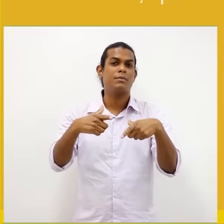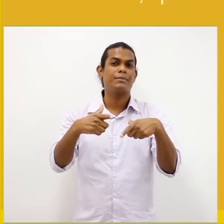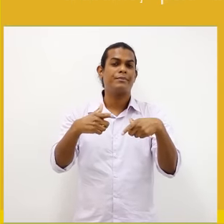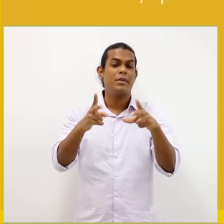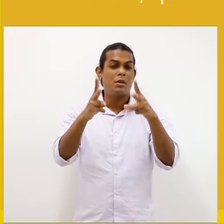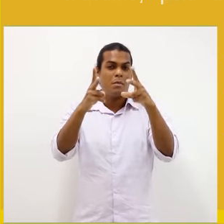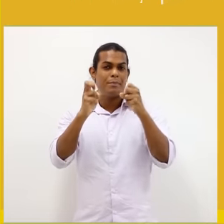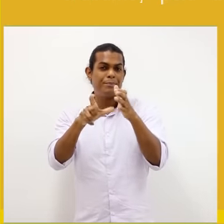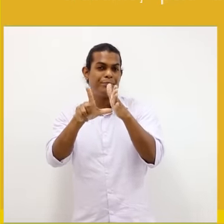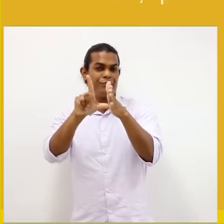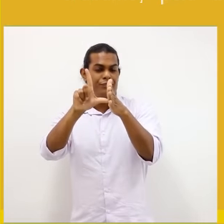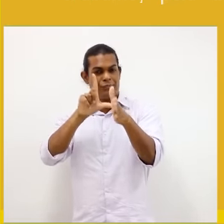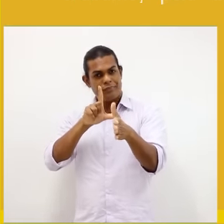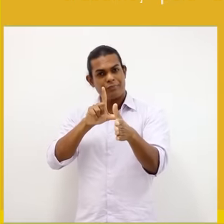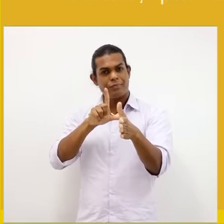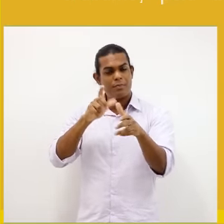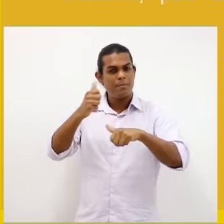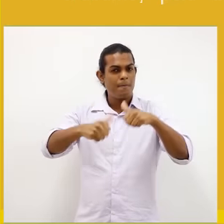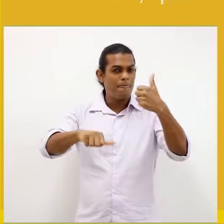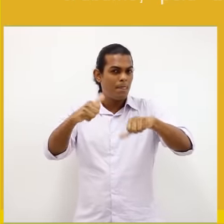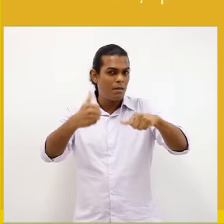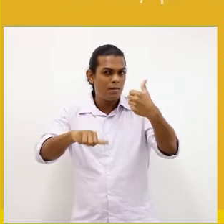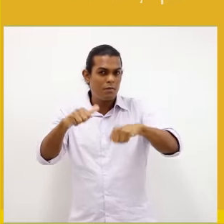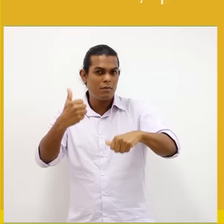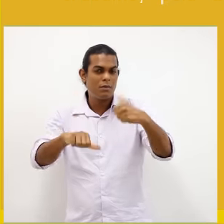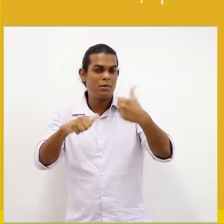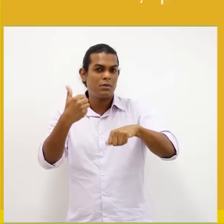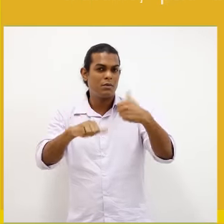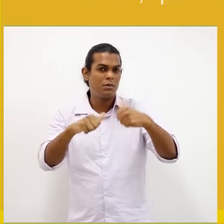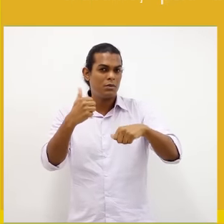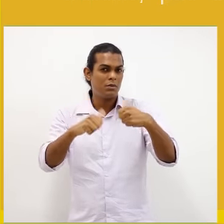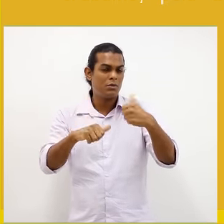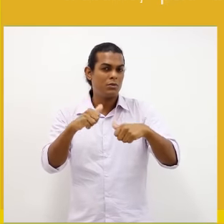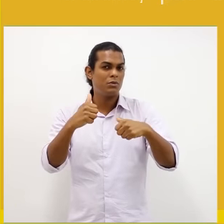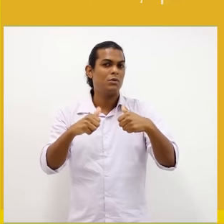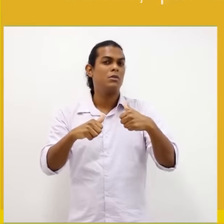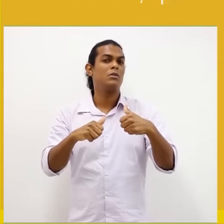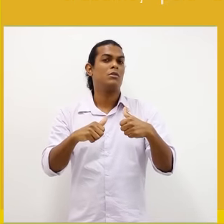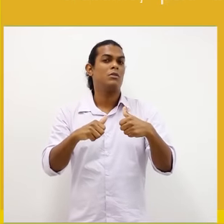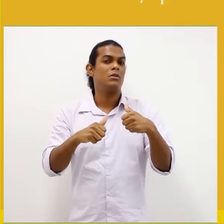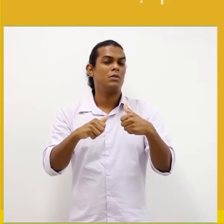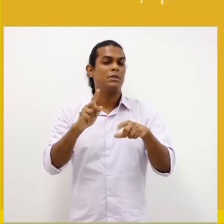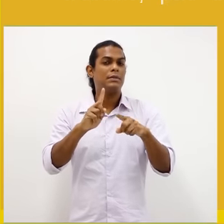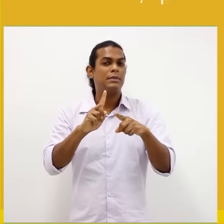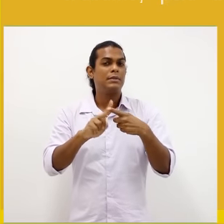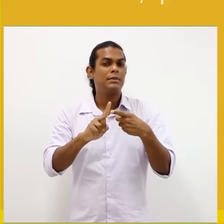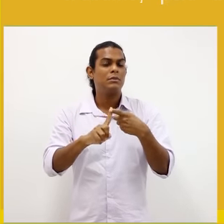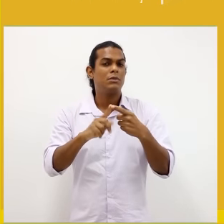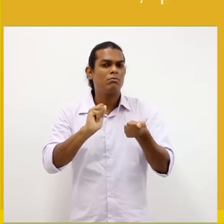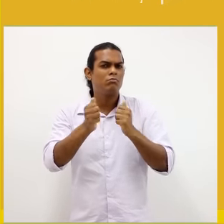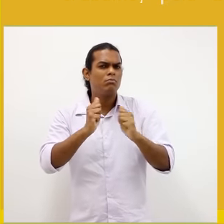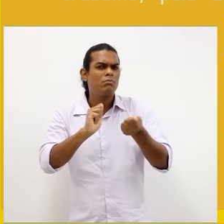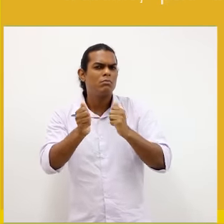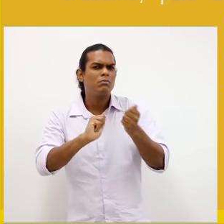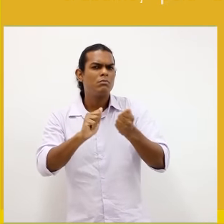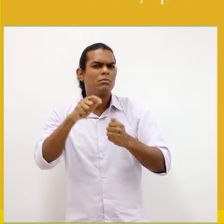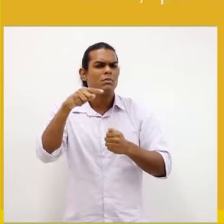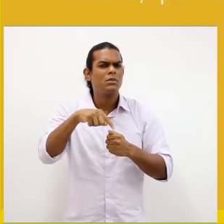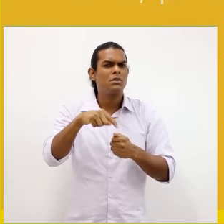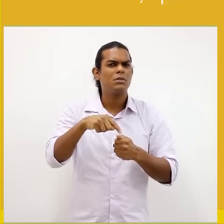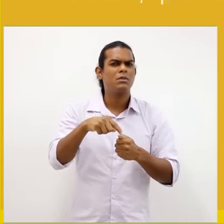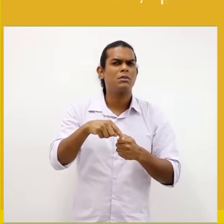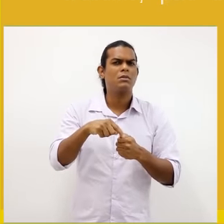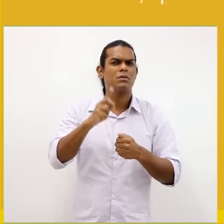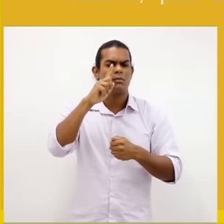risco, avaliando a possibilidade deles causar danos à saúde do trabalhador e controlando principalmente a ocorrência desses riscos